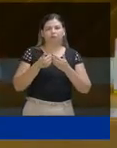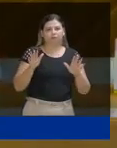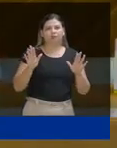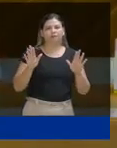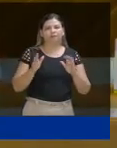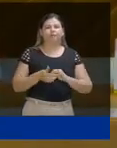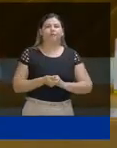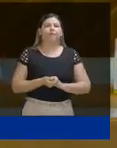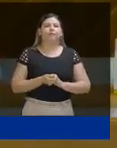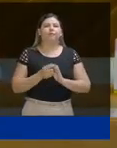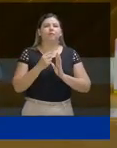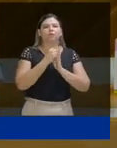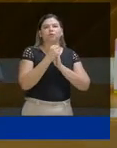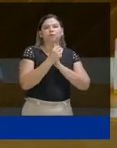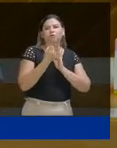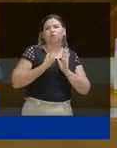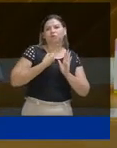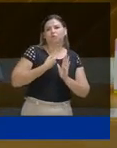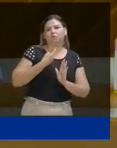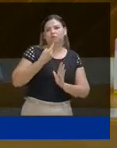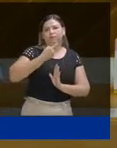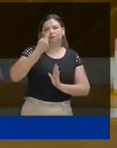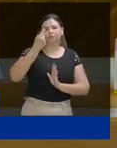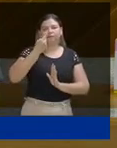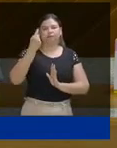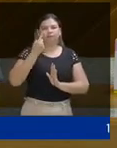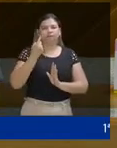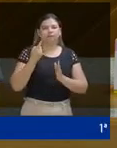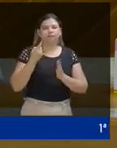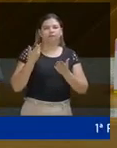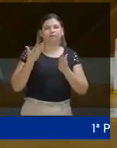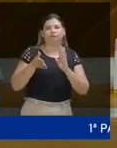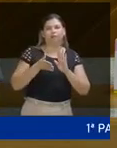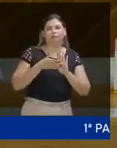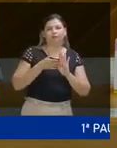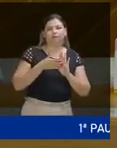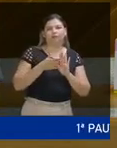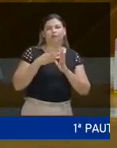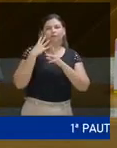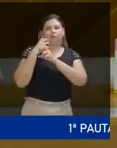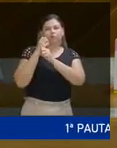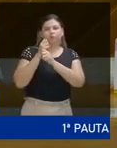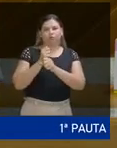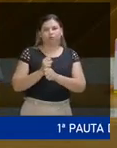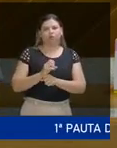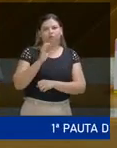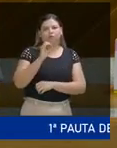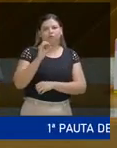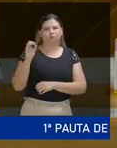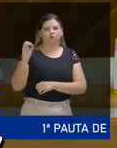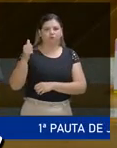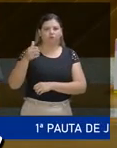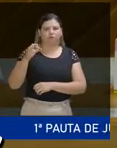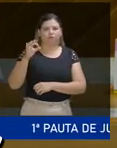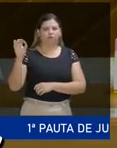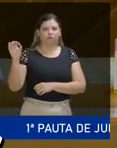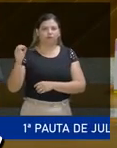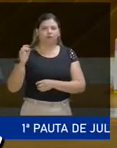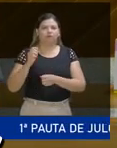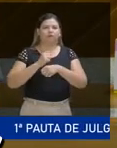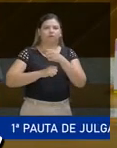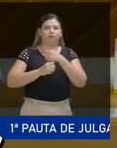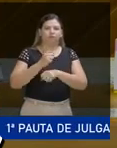Em pauta, traja, número 1, toga preta. prestação de contas anual número 0600-100, de 2024,